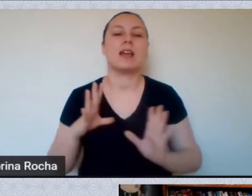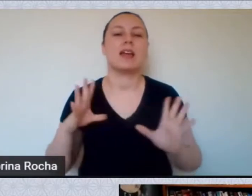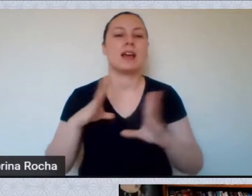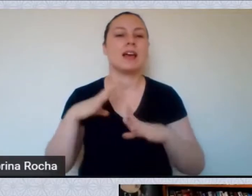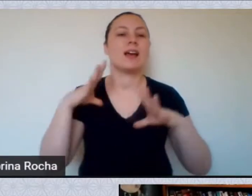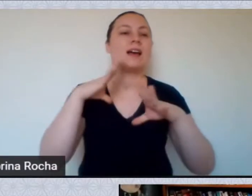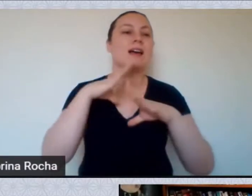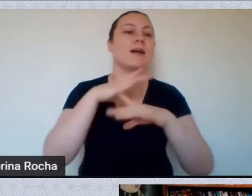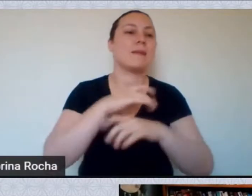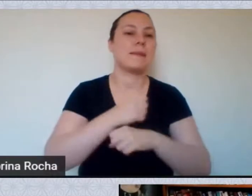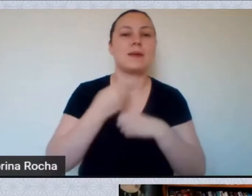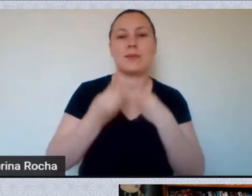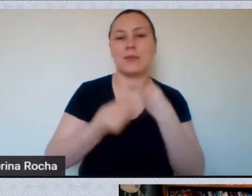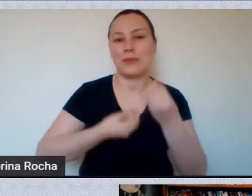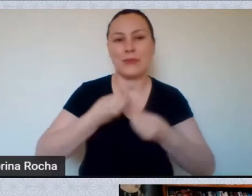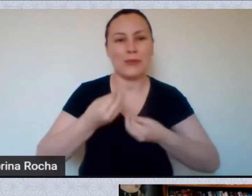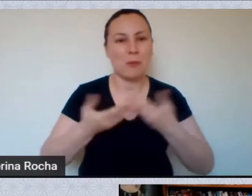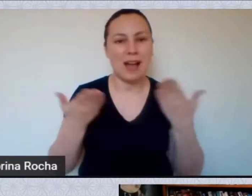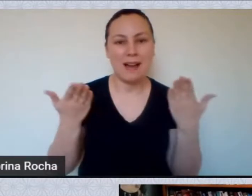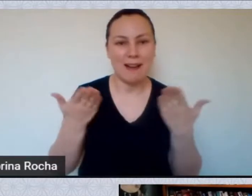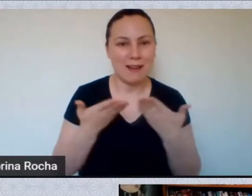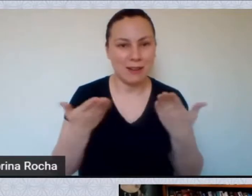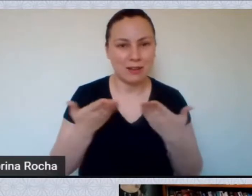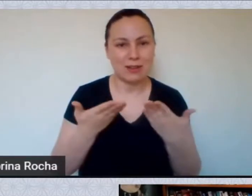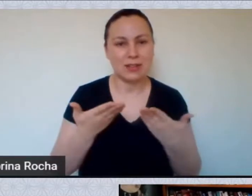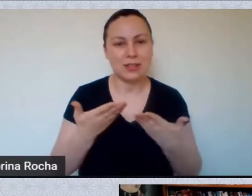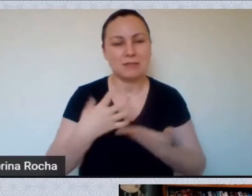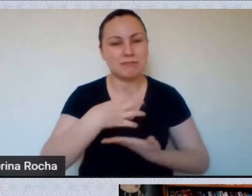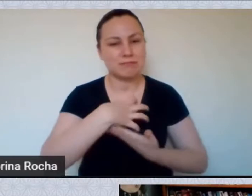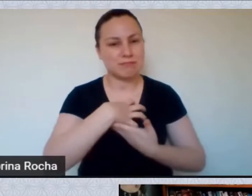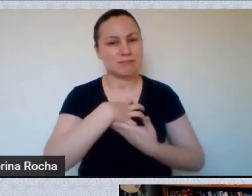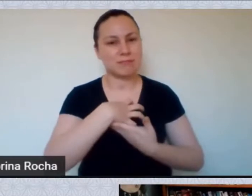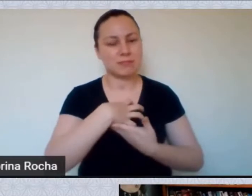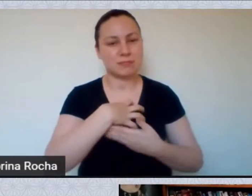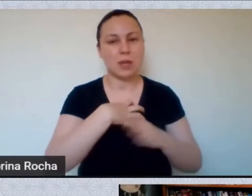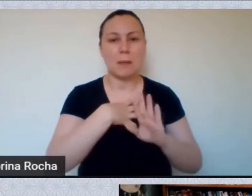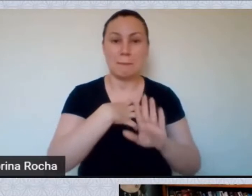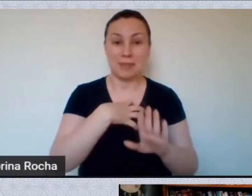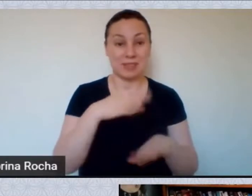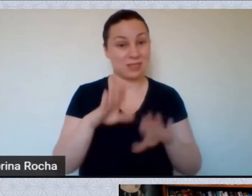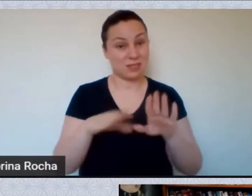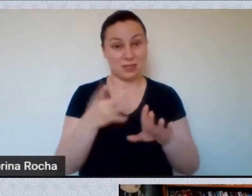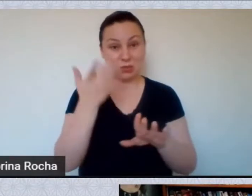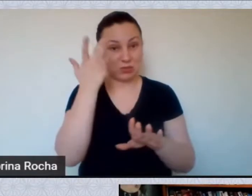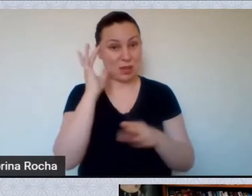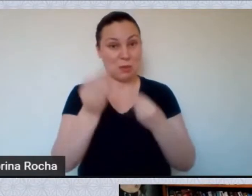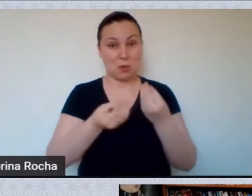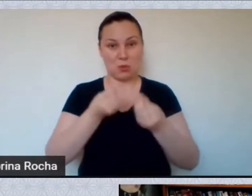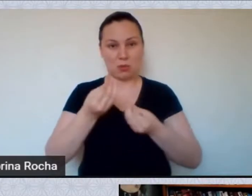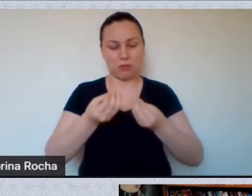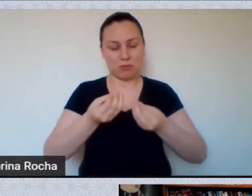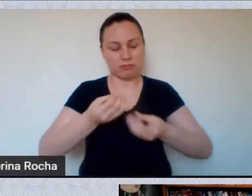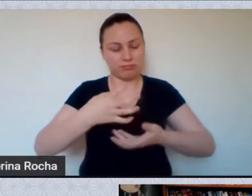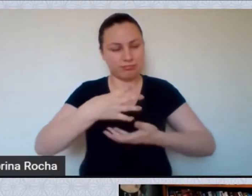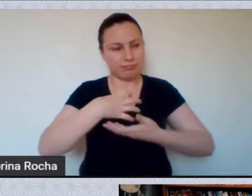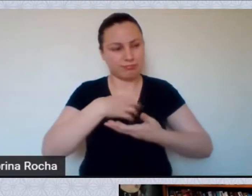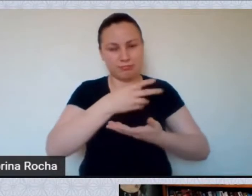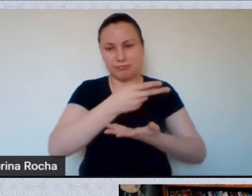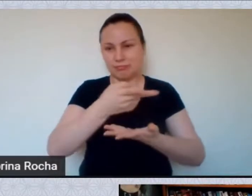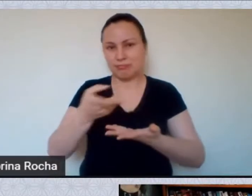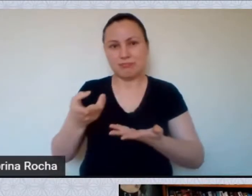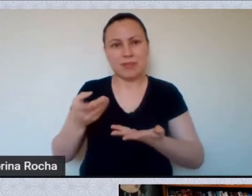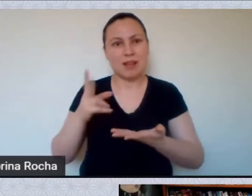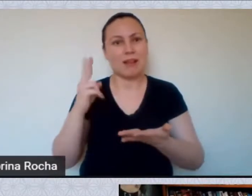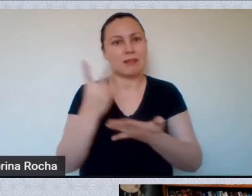faz sentir, mesmo que não tenhamos ideia de como tudo isso acontece. Alimentar a alegria da maravilha é estar